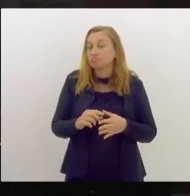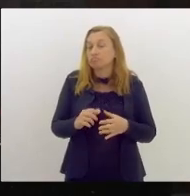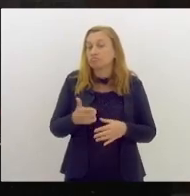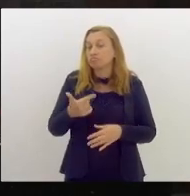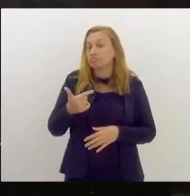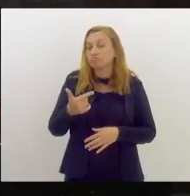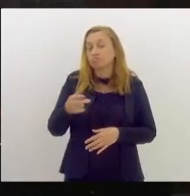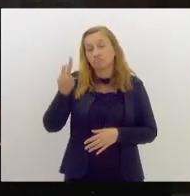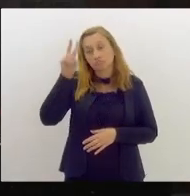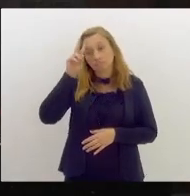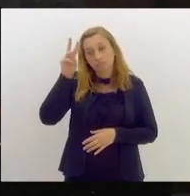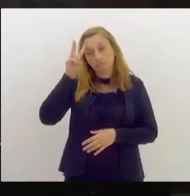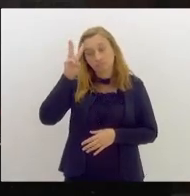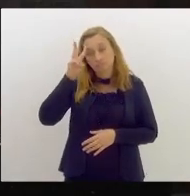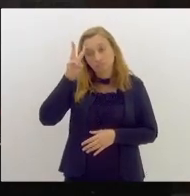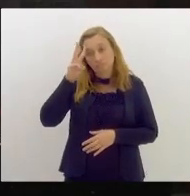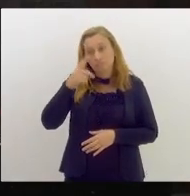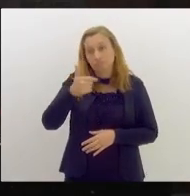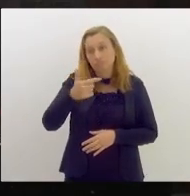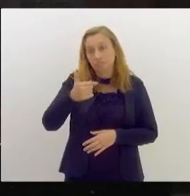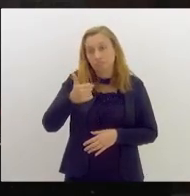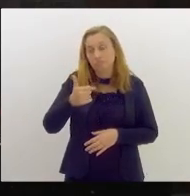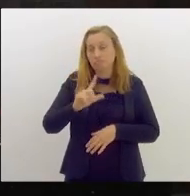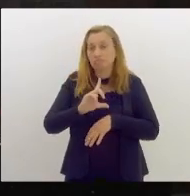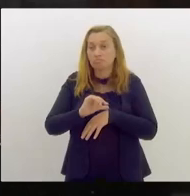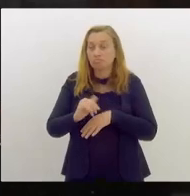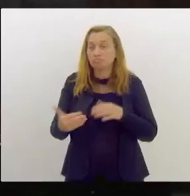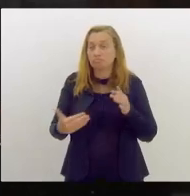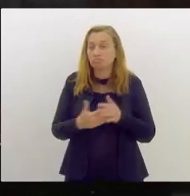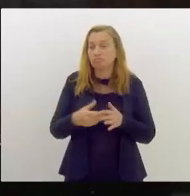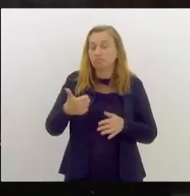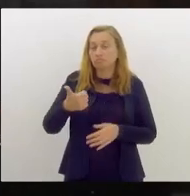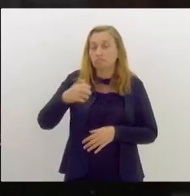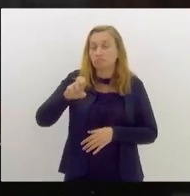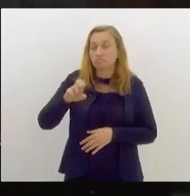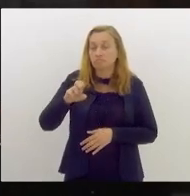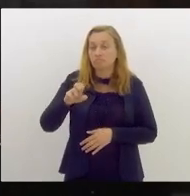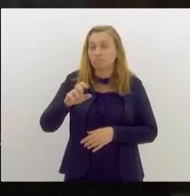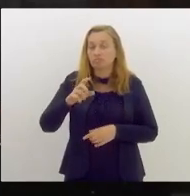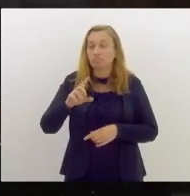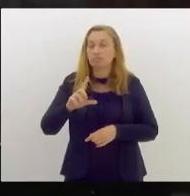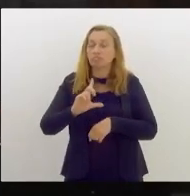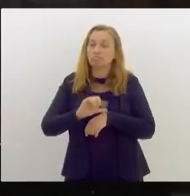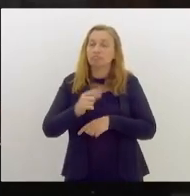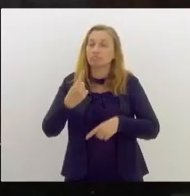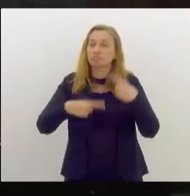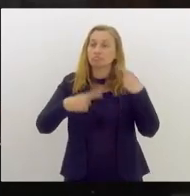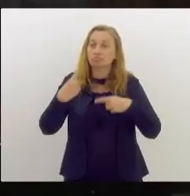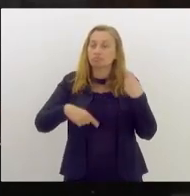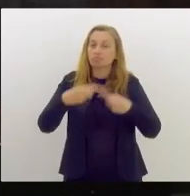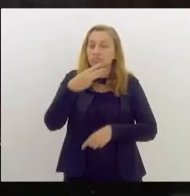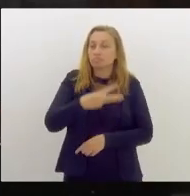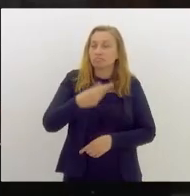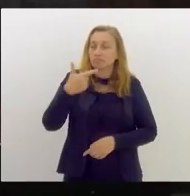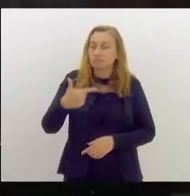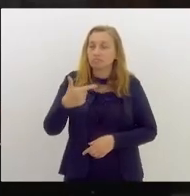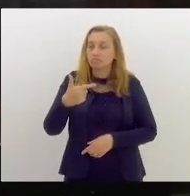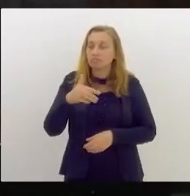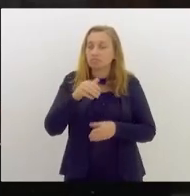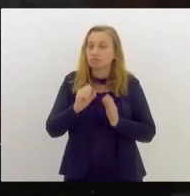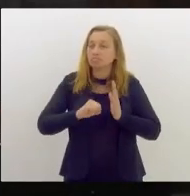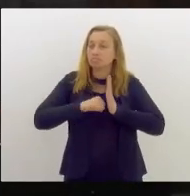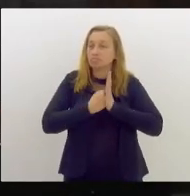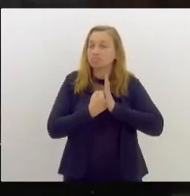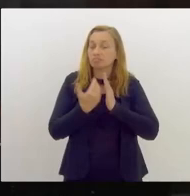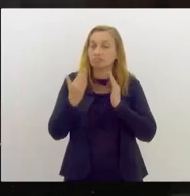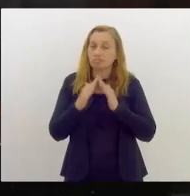12 horas e 15 horas para discutir os mais de 32 metros que temos na casa